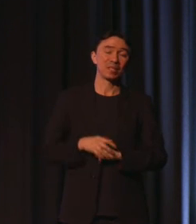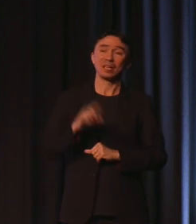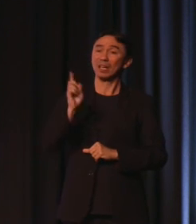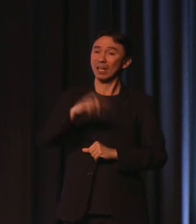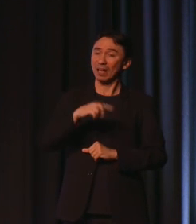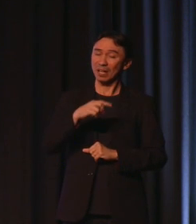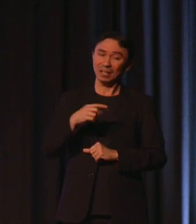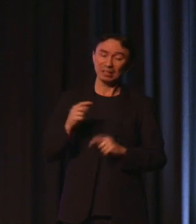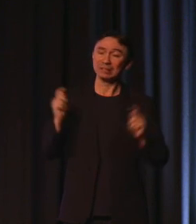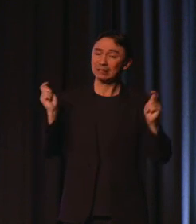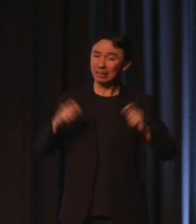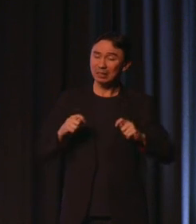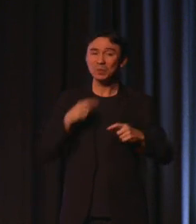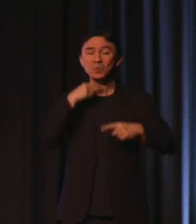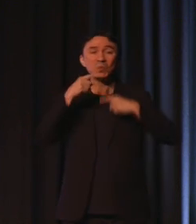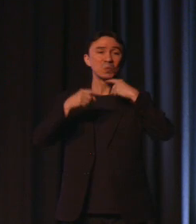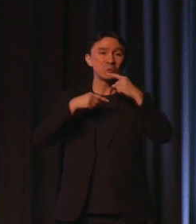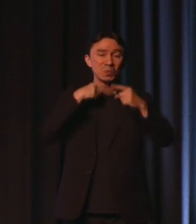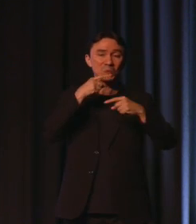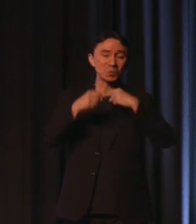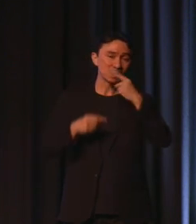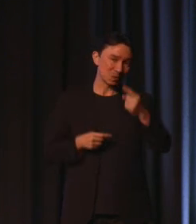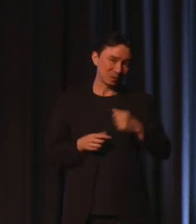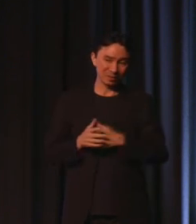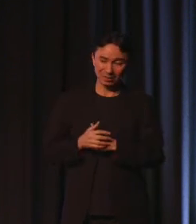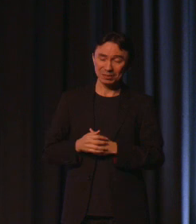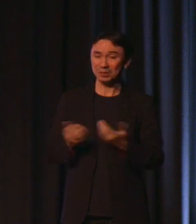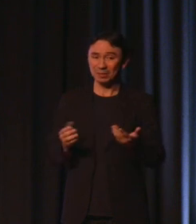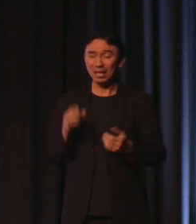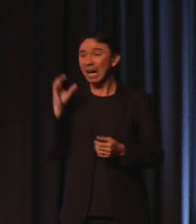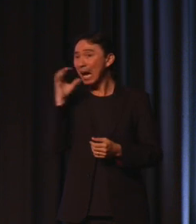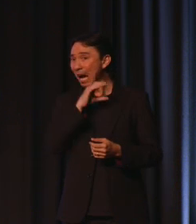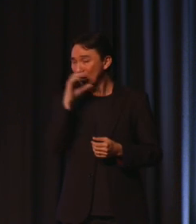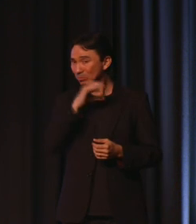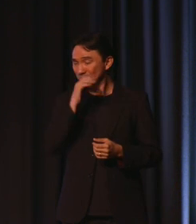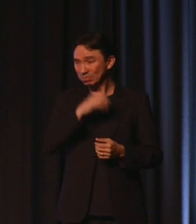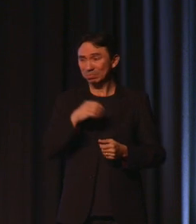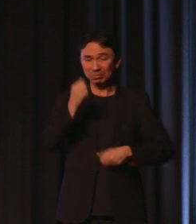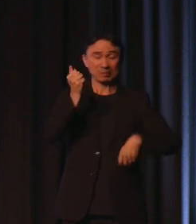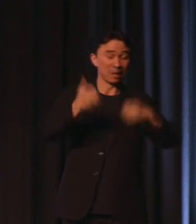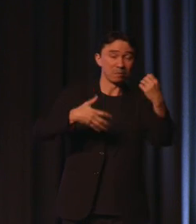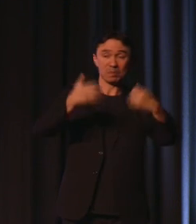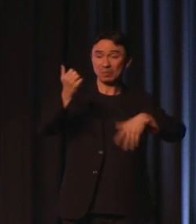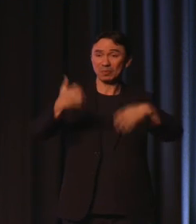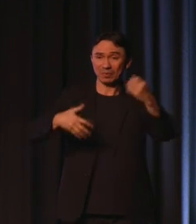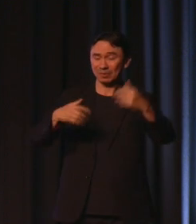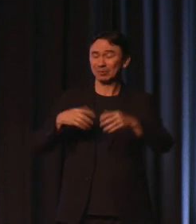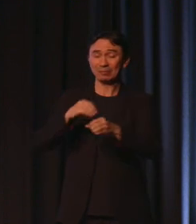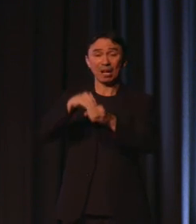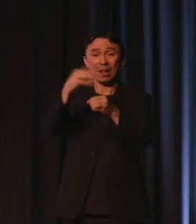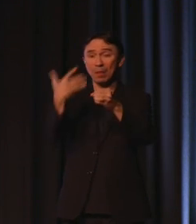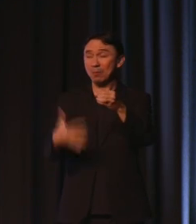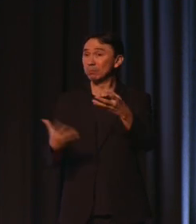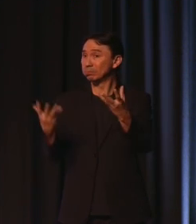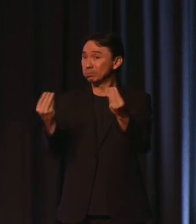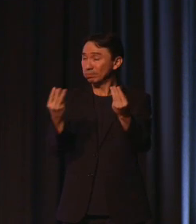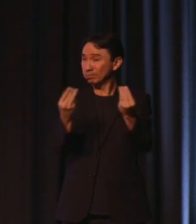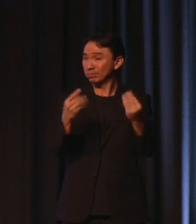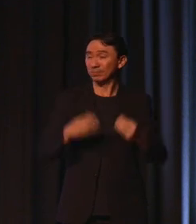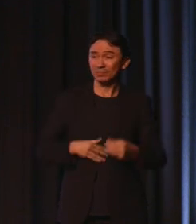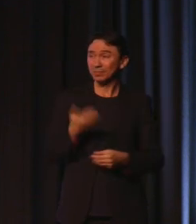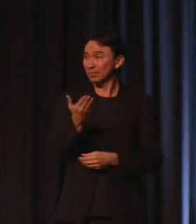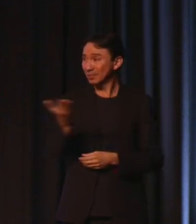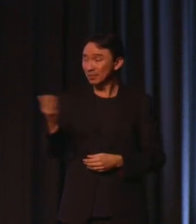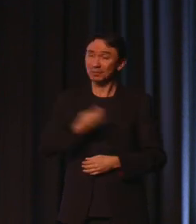tirar dúvidas. Gente, eu passei um pouquinho rápido, né? Você vê que é bastante conteúdo, os pontos principais. Queria agradecer a presença